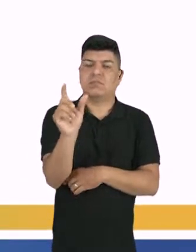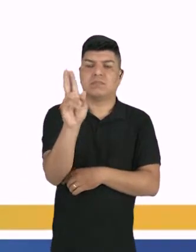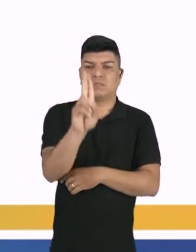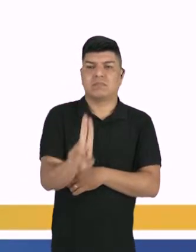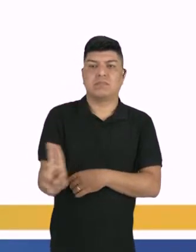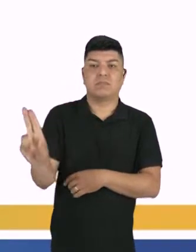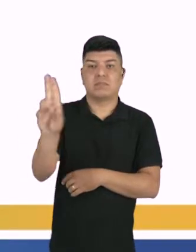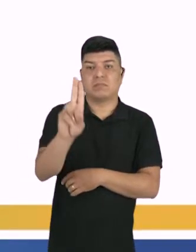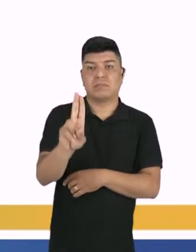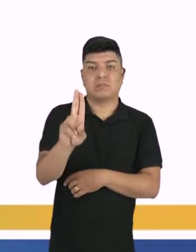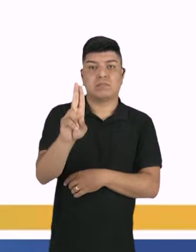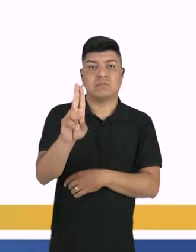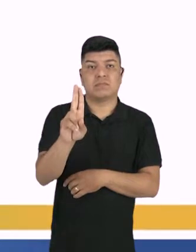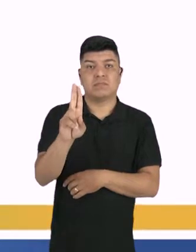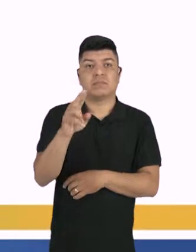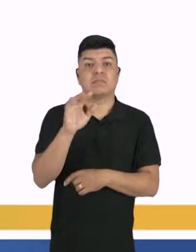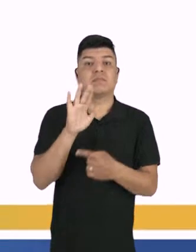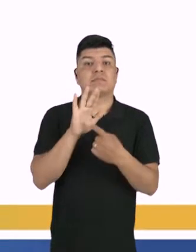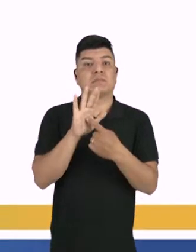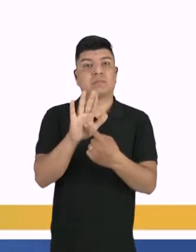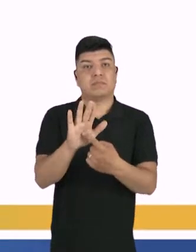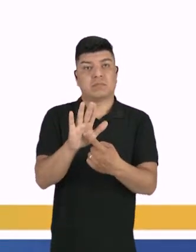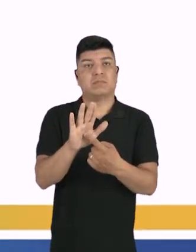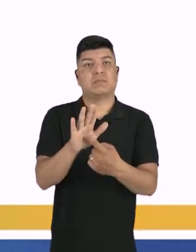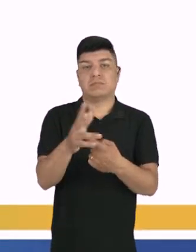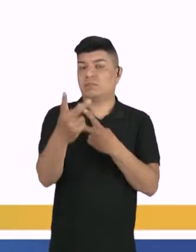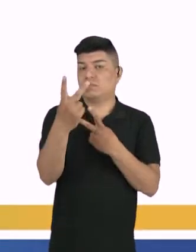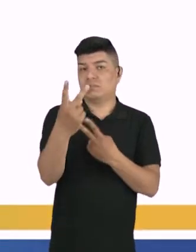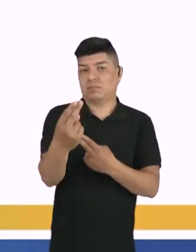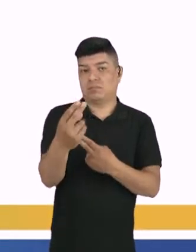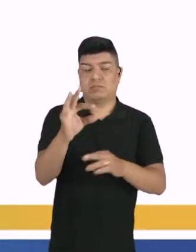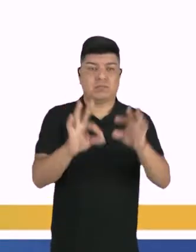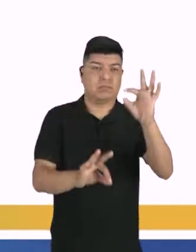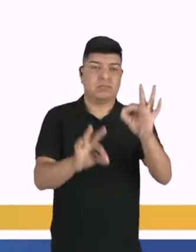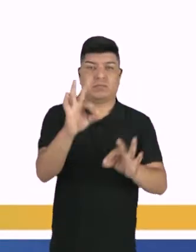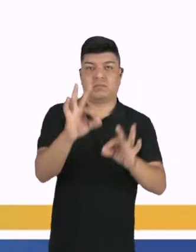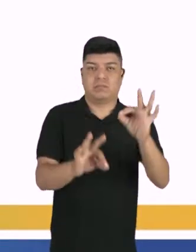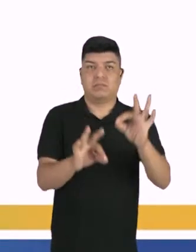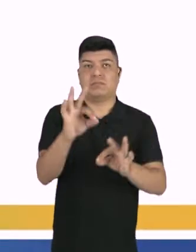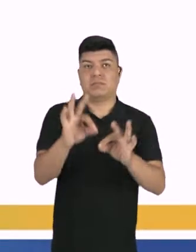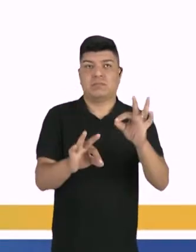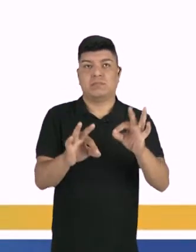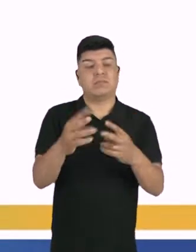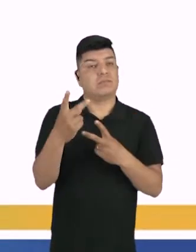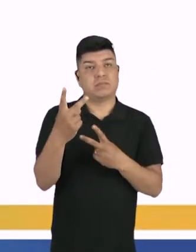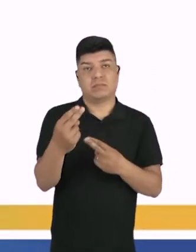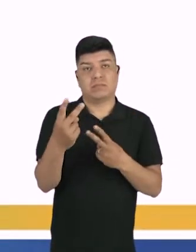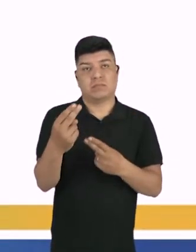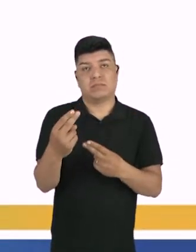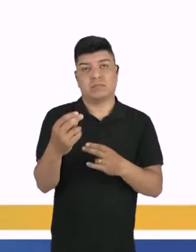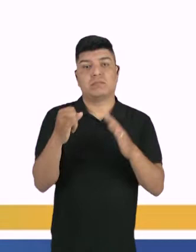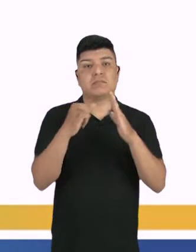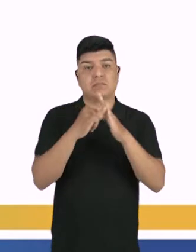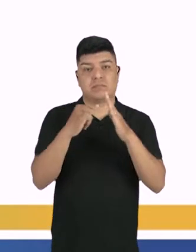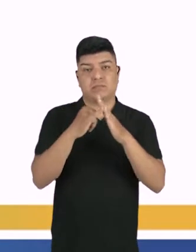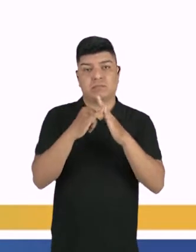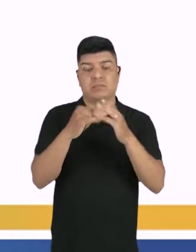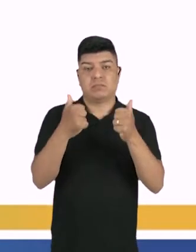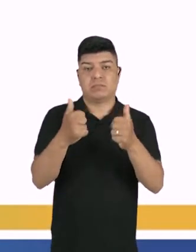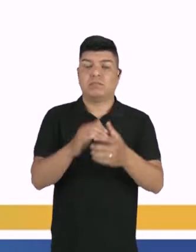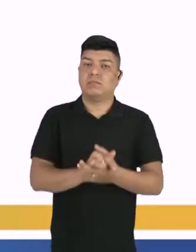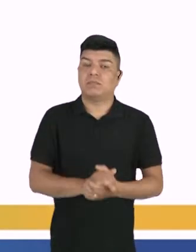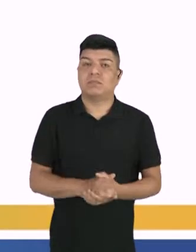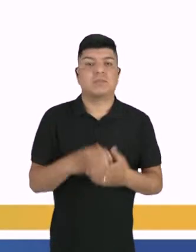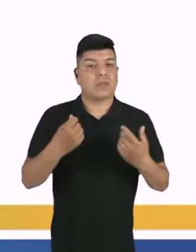utilizada, nós estamos tratando de uma mesma organização, de uma mesma instituição. E aí